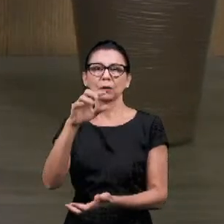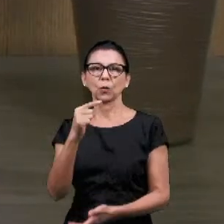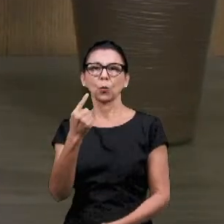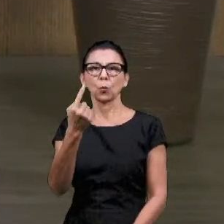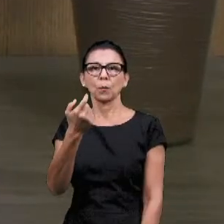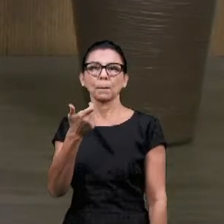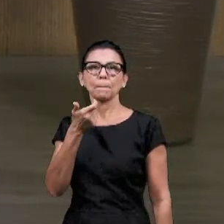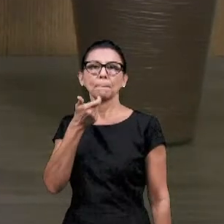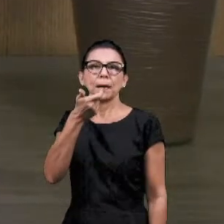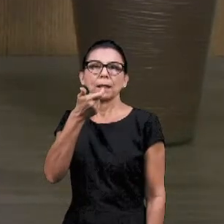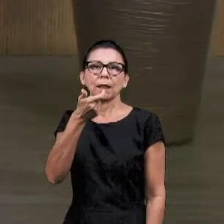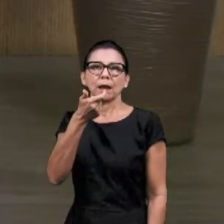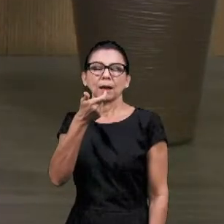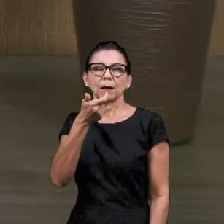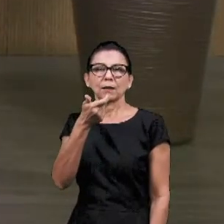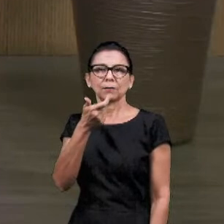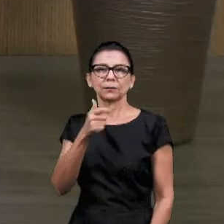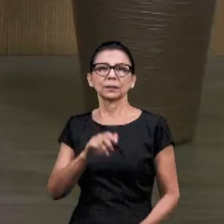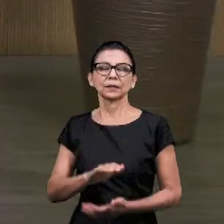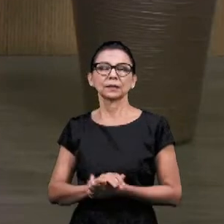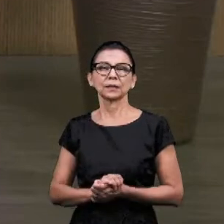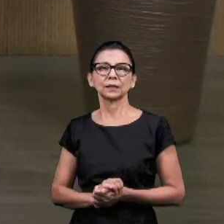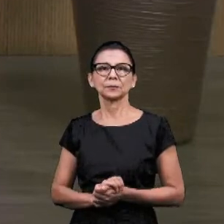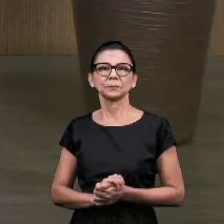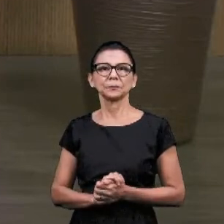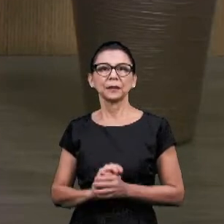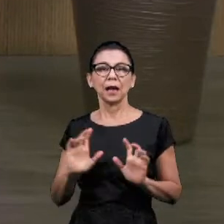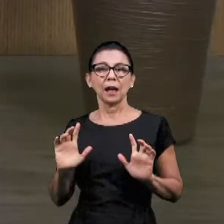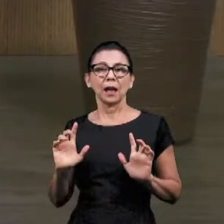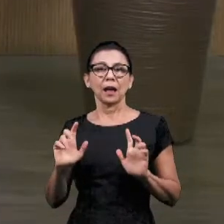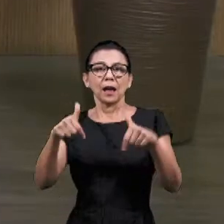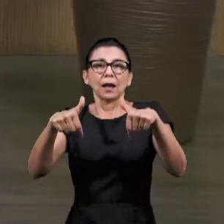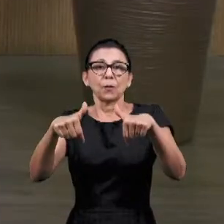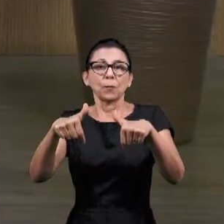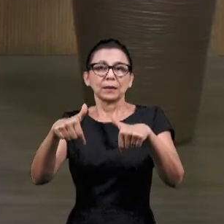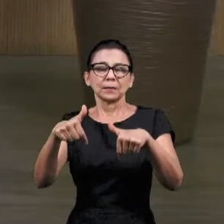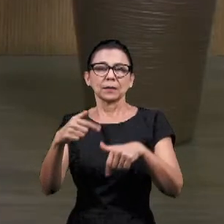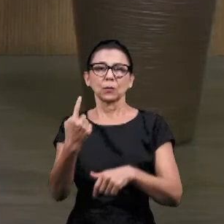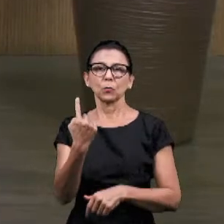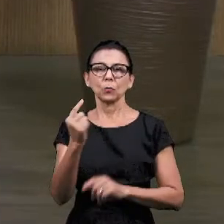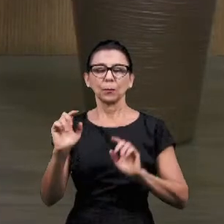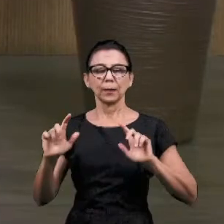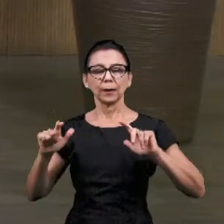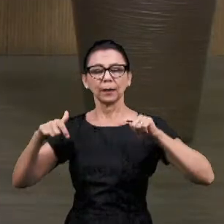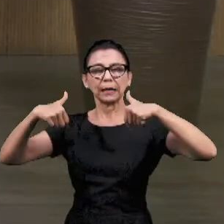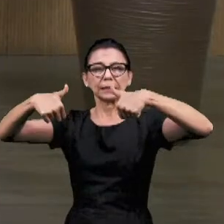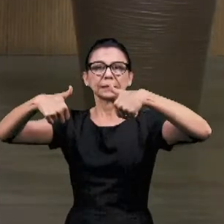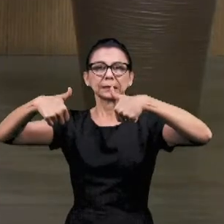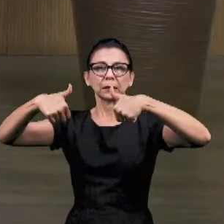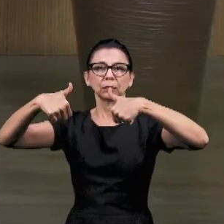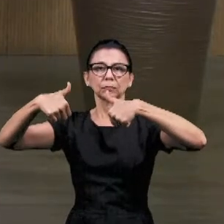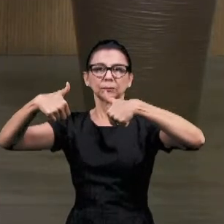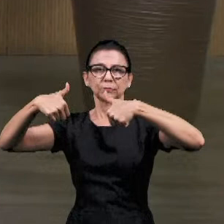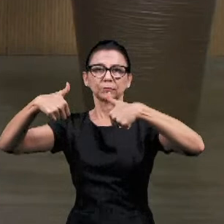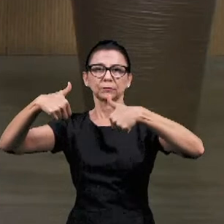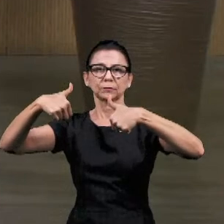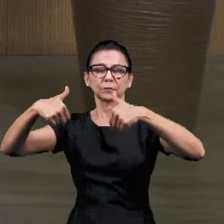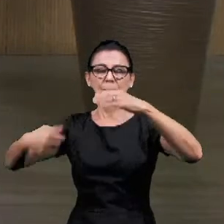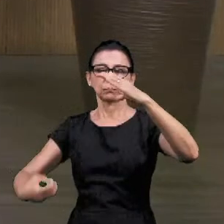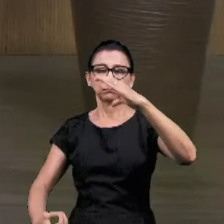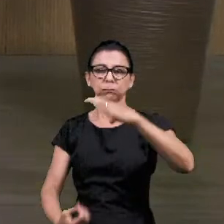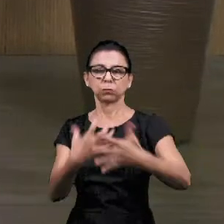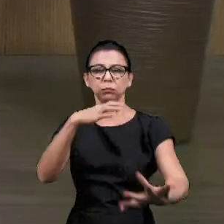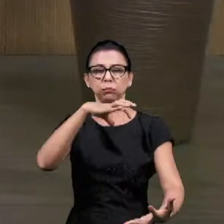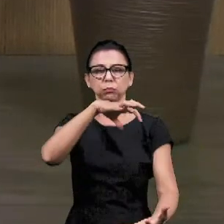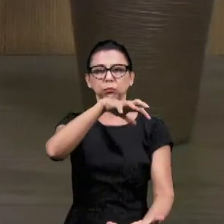né, haja essa palavra e o mundo foi criado. Né, o universo está na palma da sua mão. Ele tem todas as